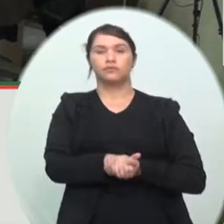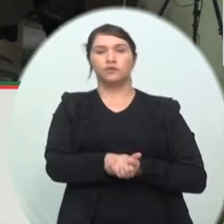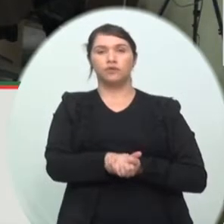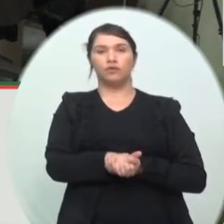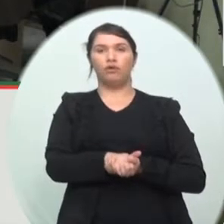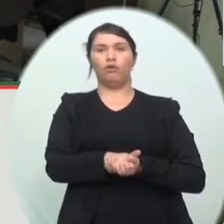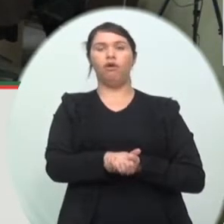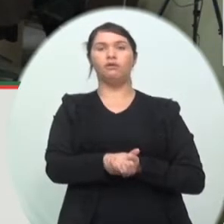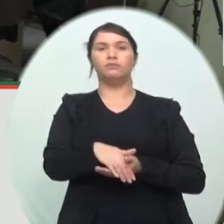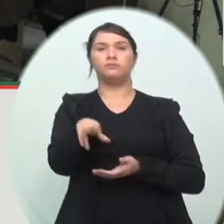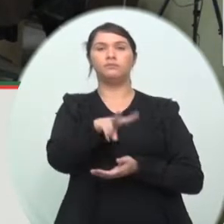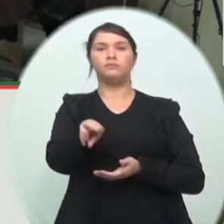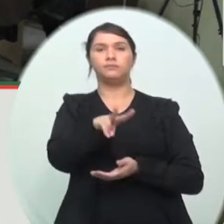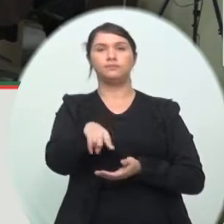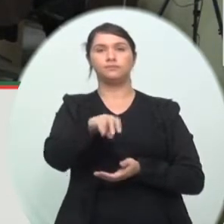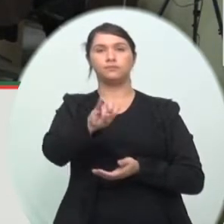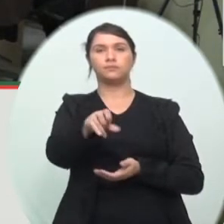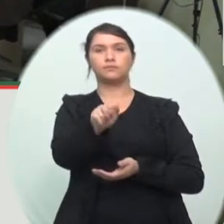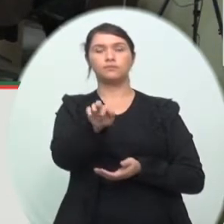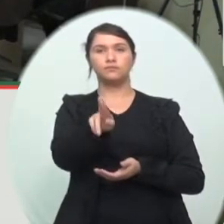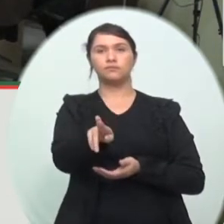Vereador Jair Alexandre, PSC, declino.